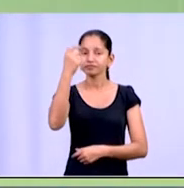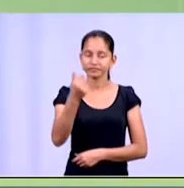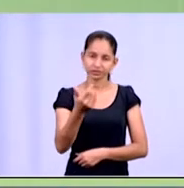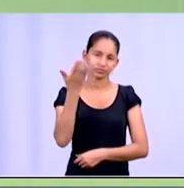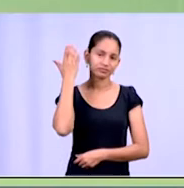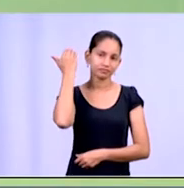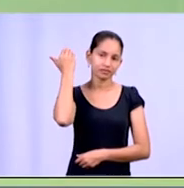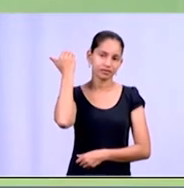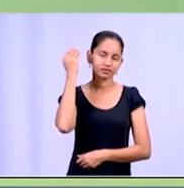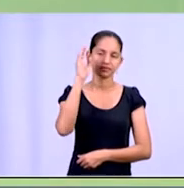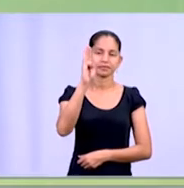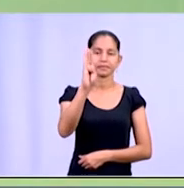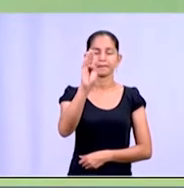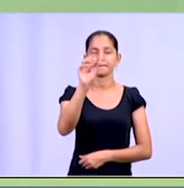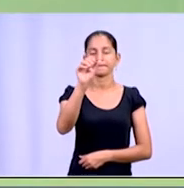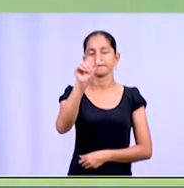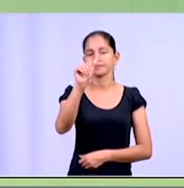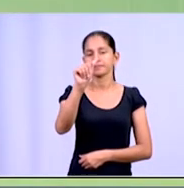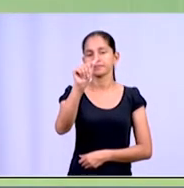babilônios há